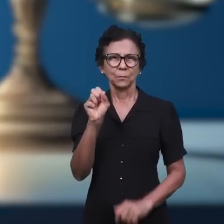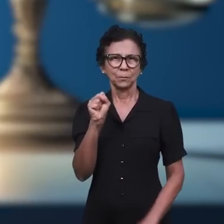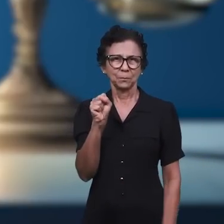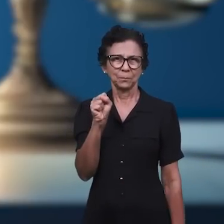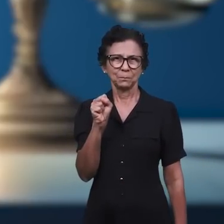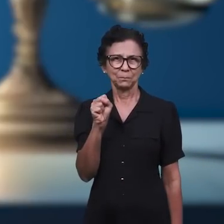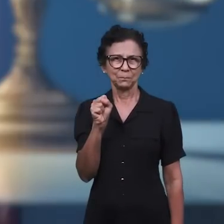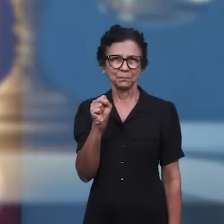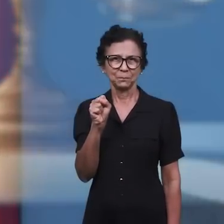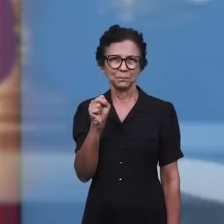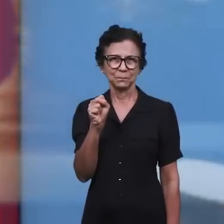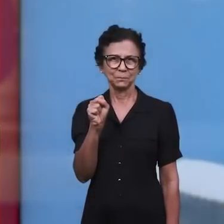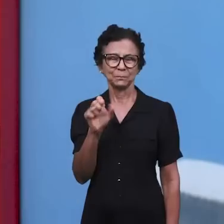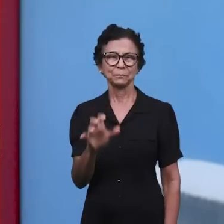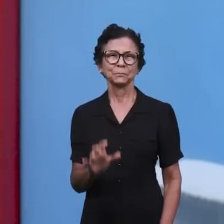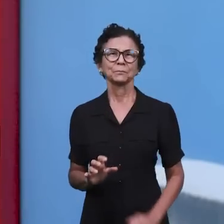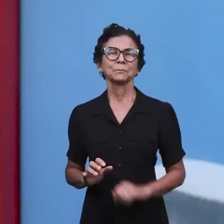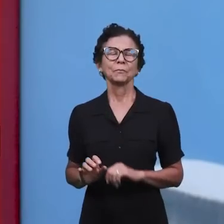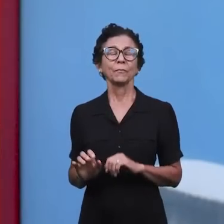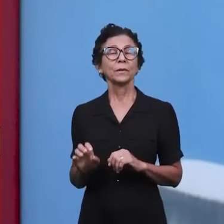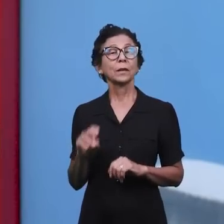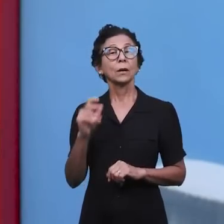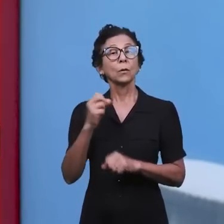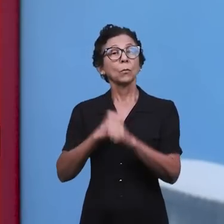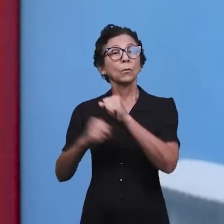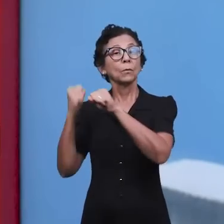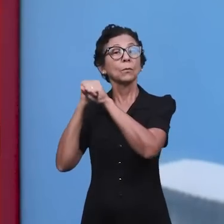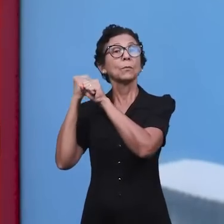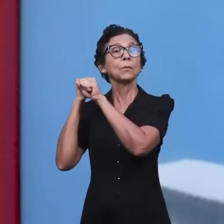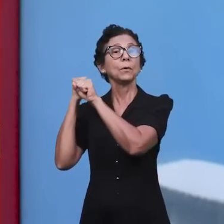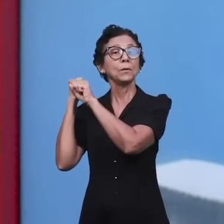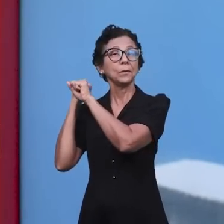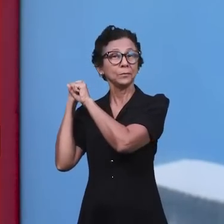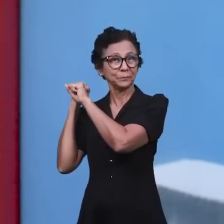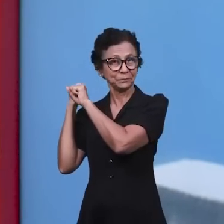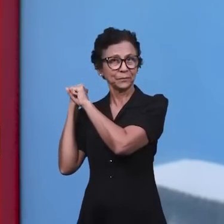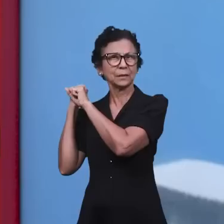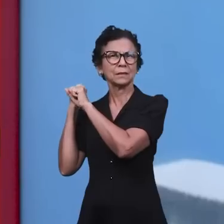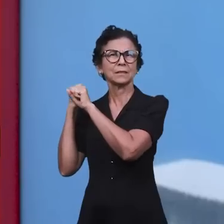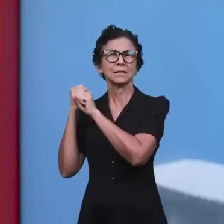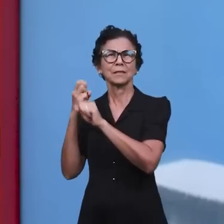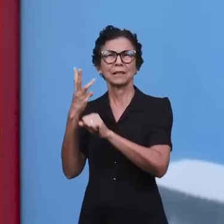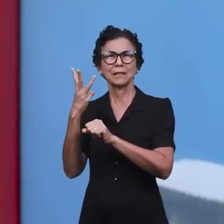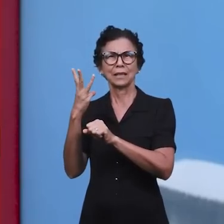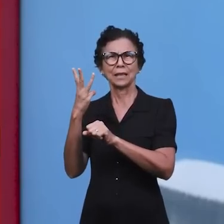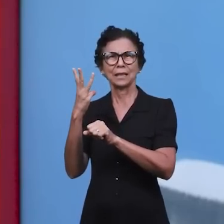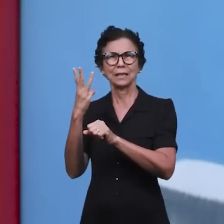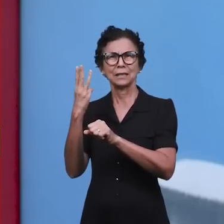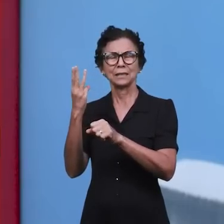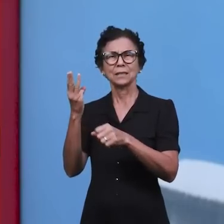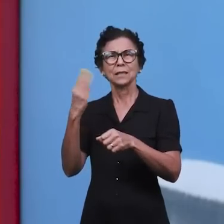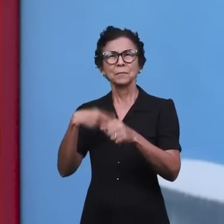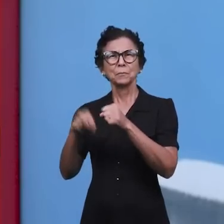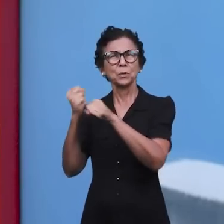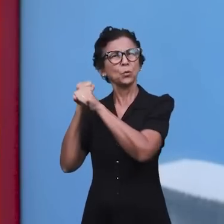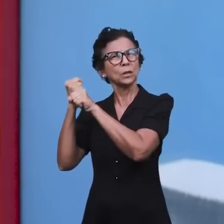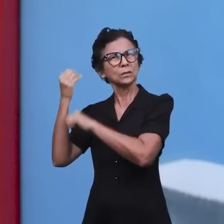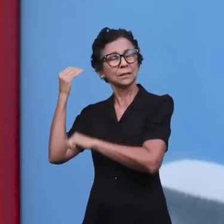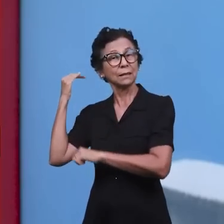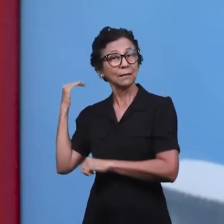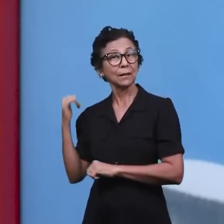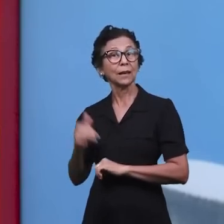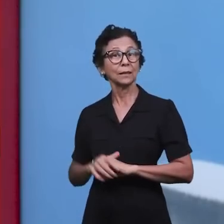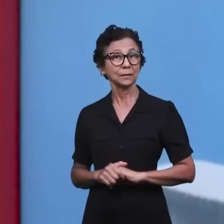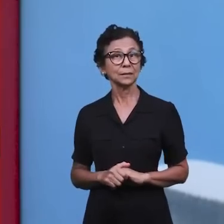por Salomão há quantos? 3.000 anos atrás, né? Nós estamos a 12 do Senhor Jesus. E o